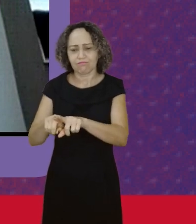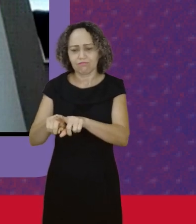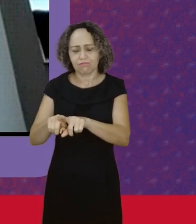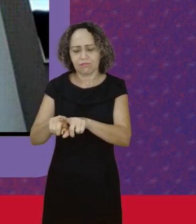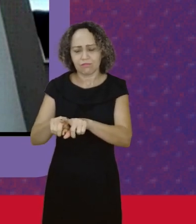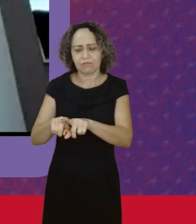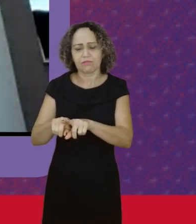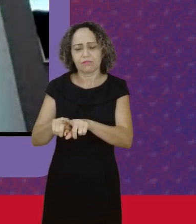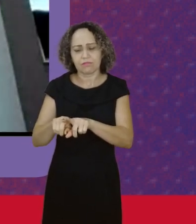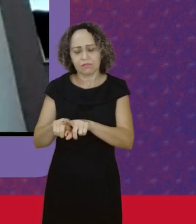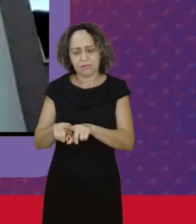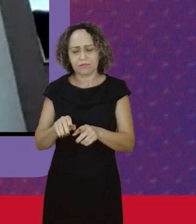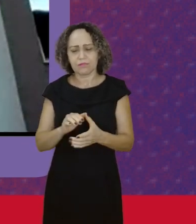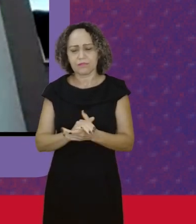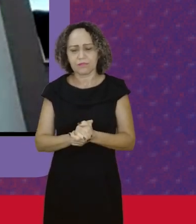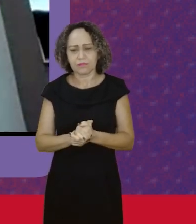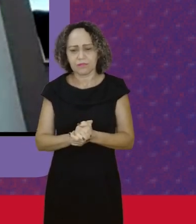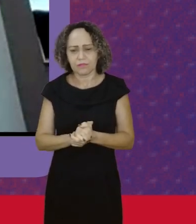seguindo essa trajetória